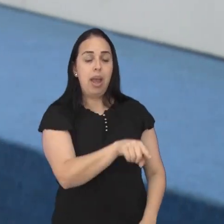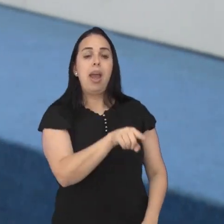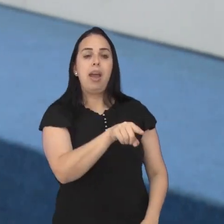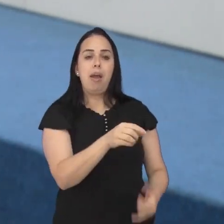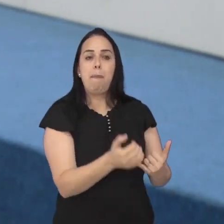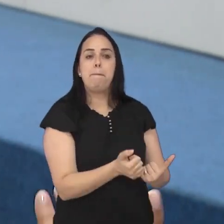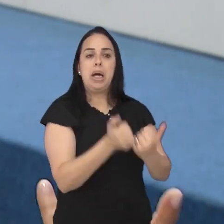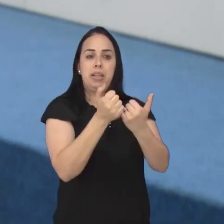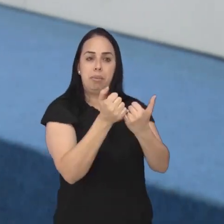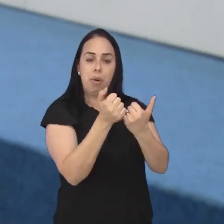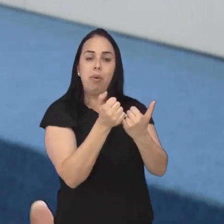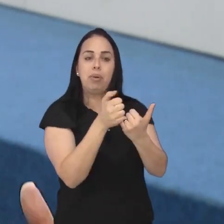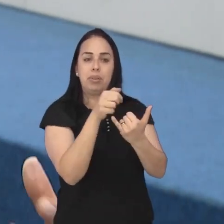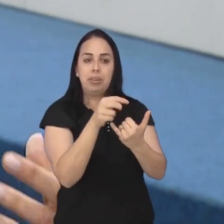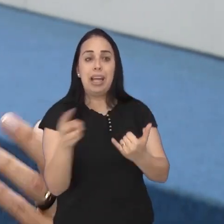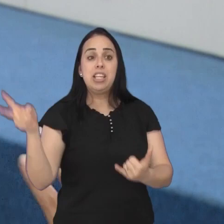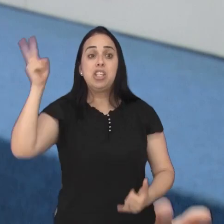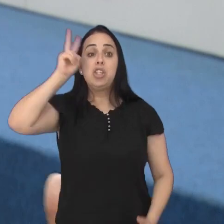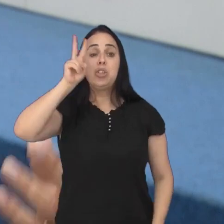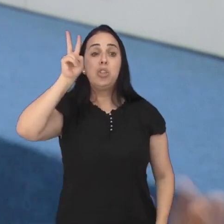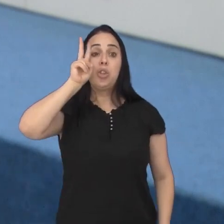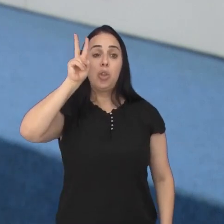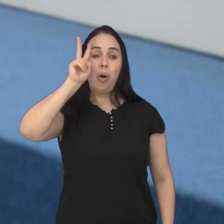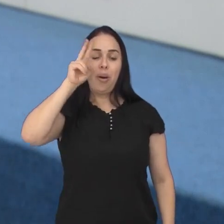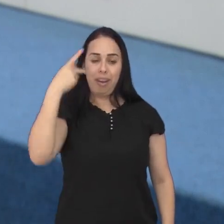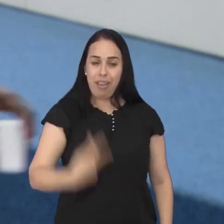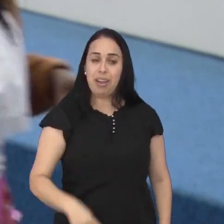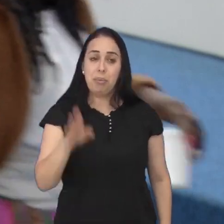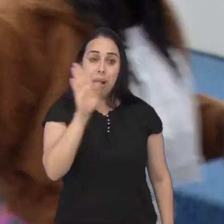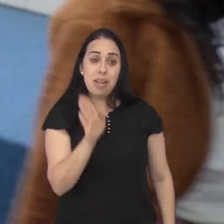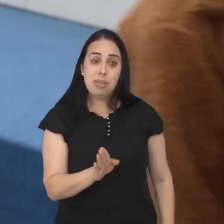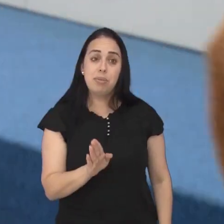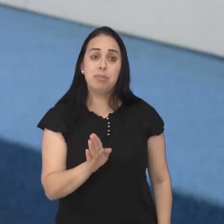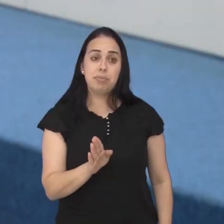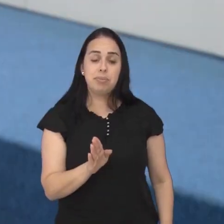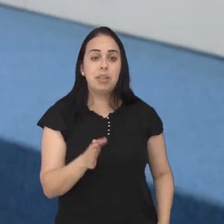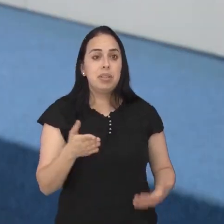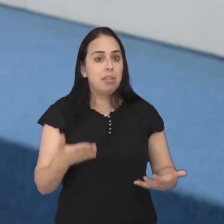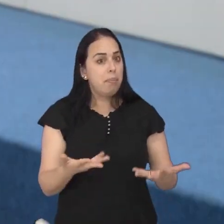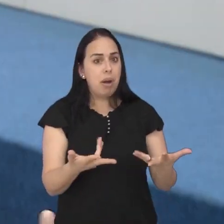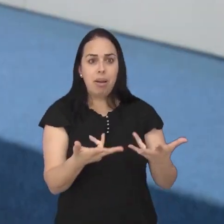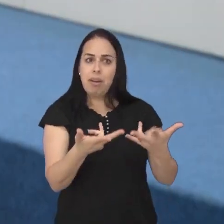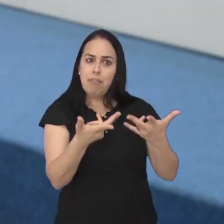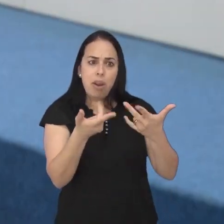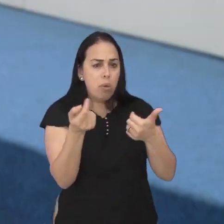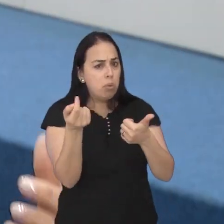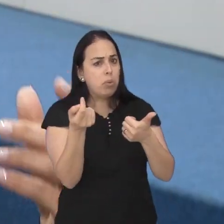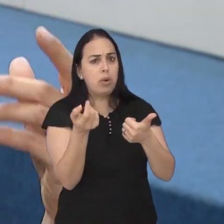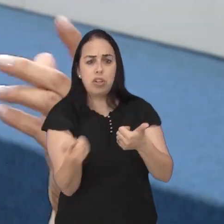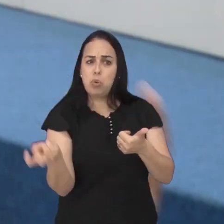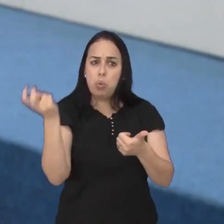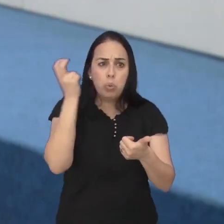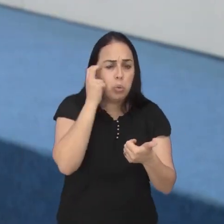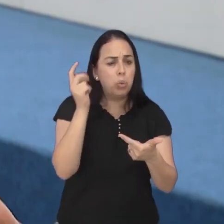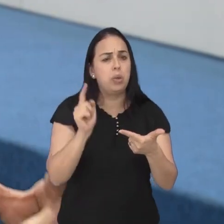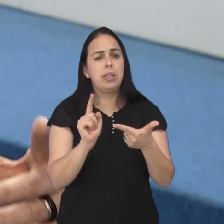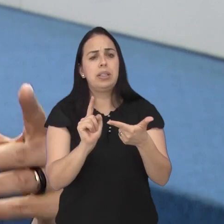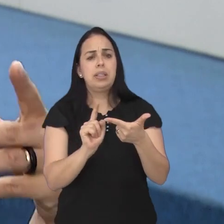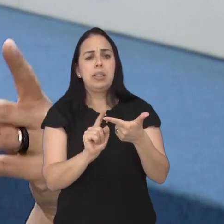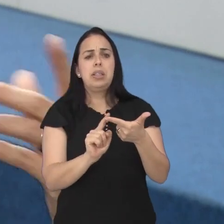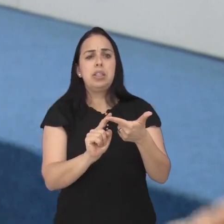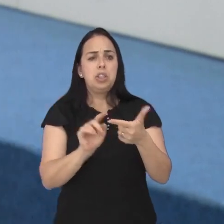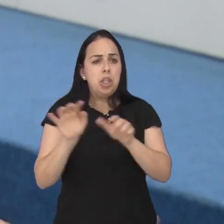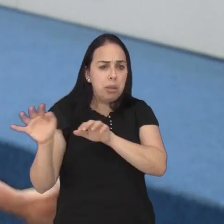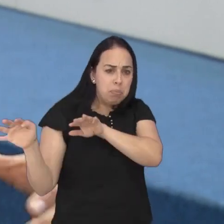ele foi reconhecido como patrimônio histórico e material do Brasil, né? Então olha a riqueza de cultura,